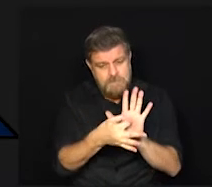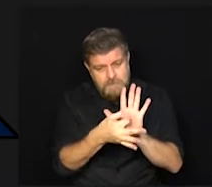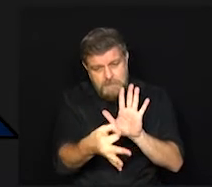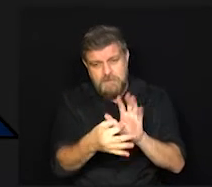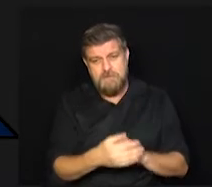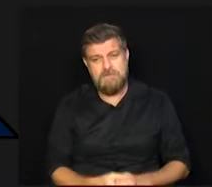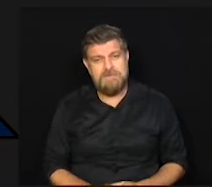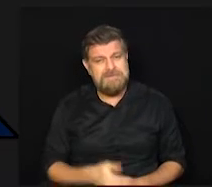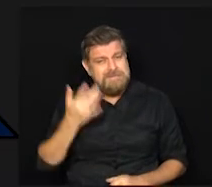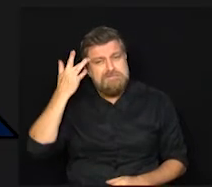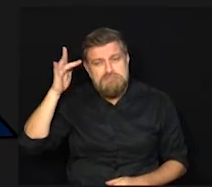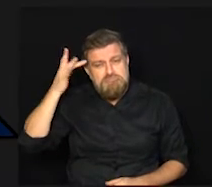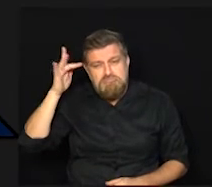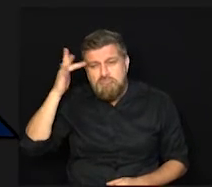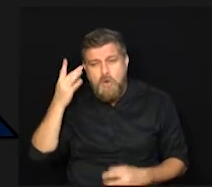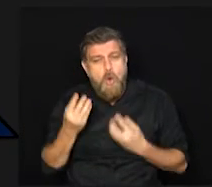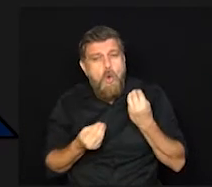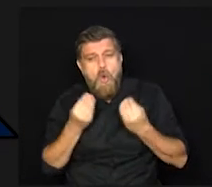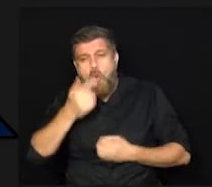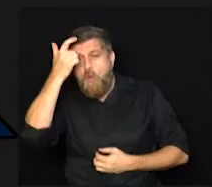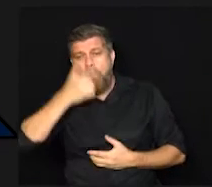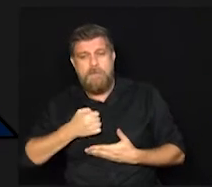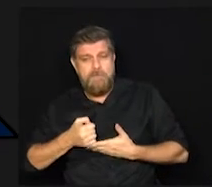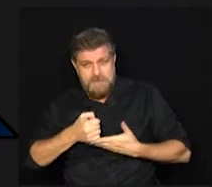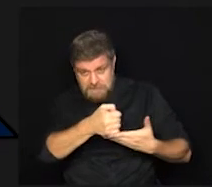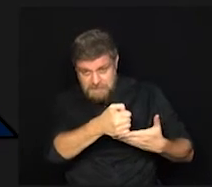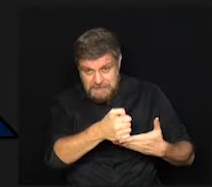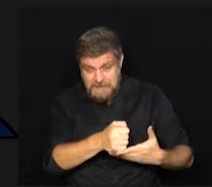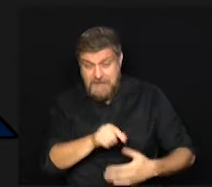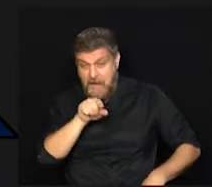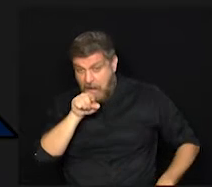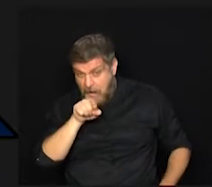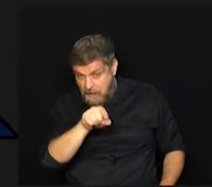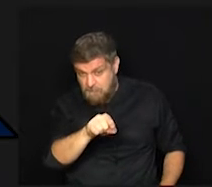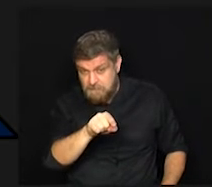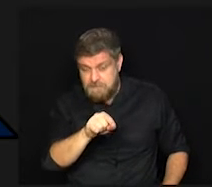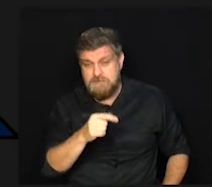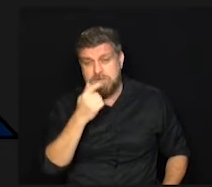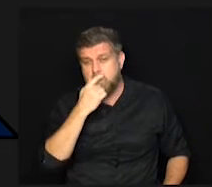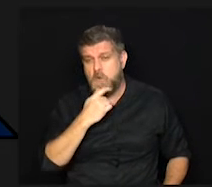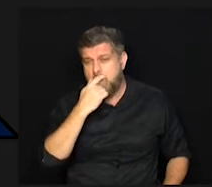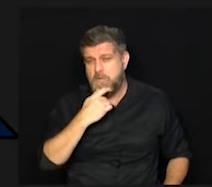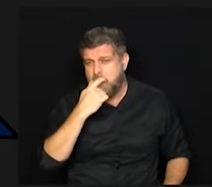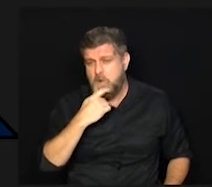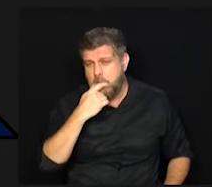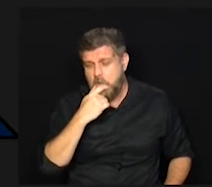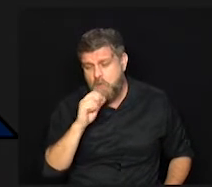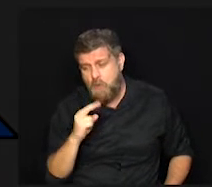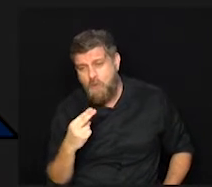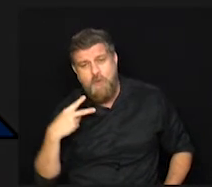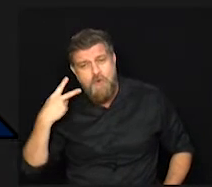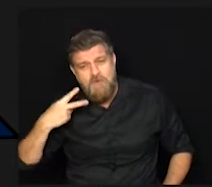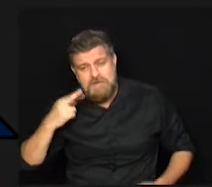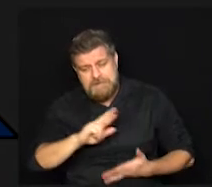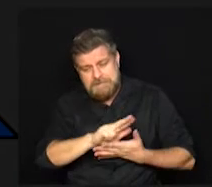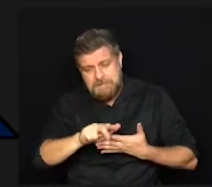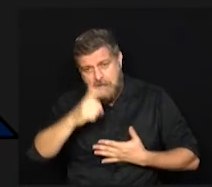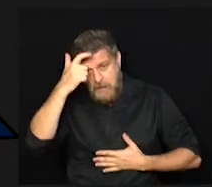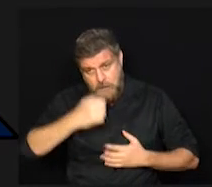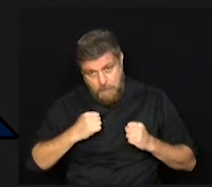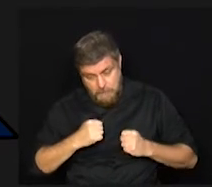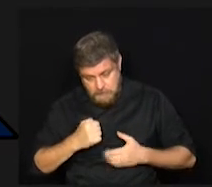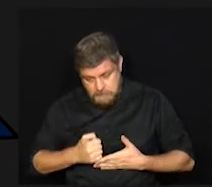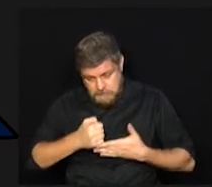Eu não sei ainda como eu posso ser útil, mas se você, de alguma maneira, como os demais vereadores, achar que eu posso ser útil